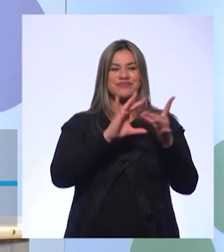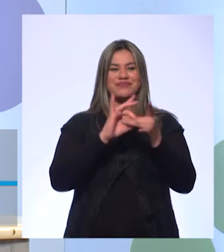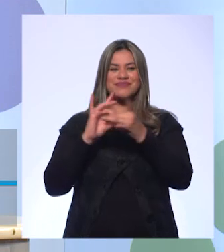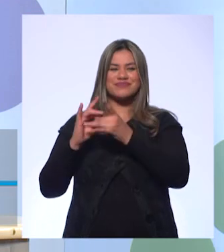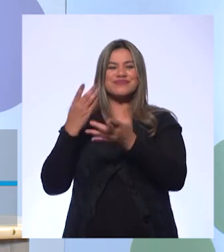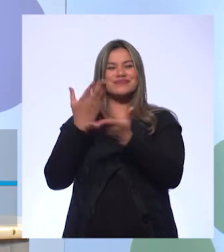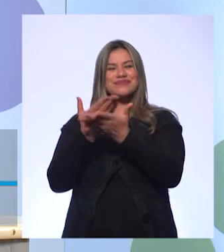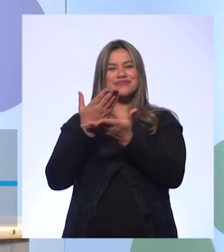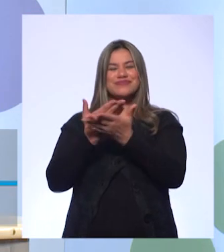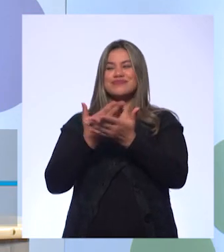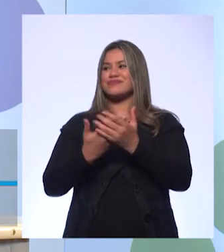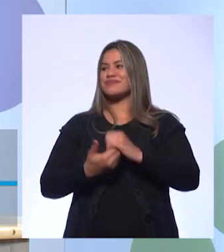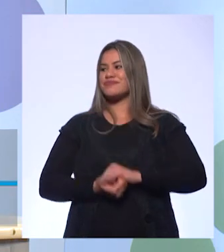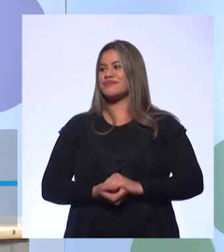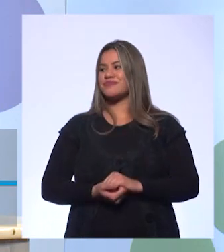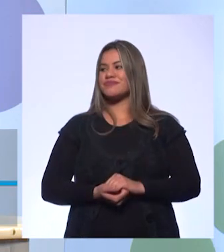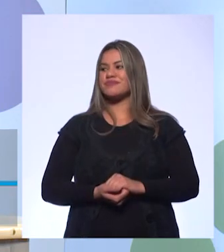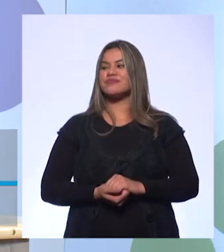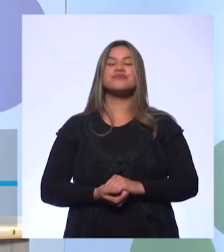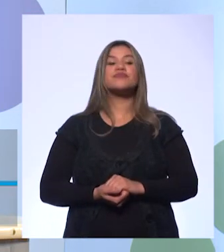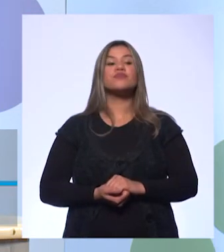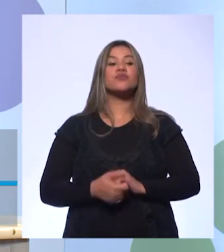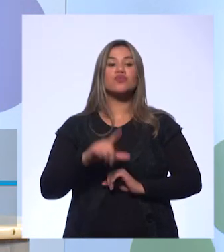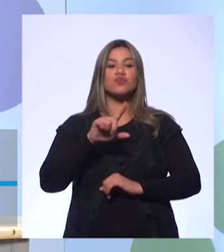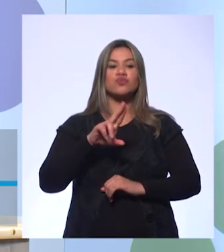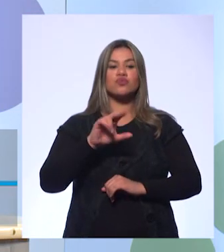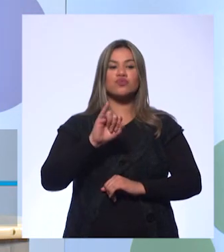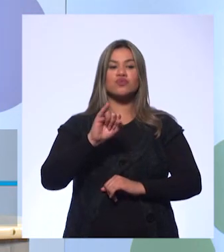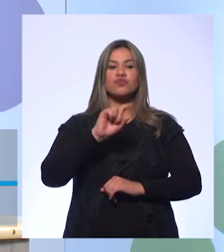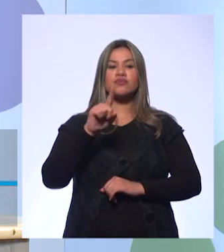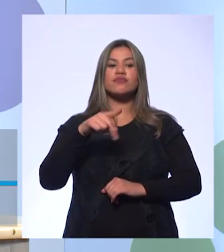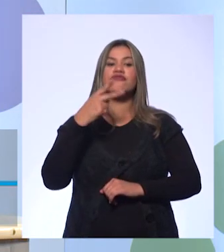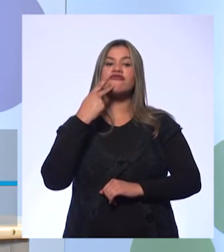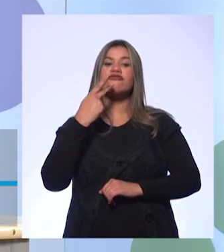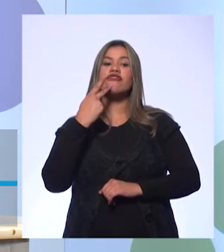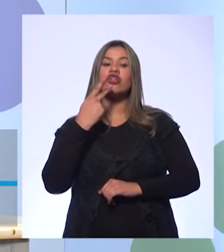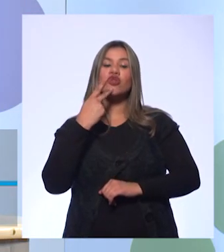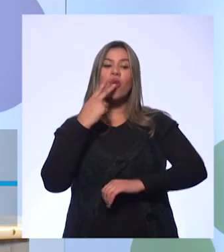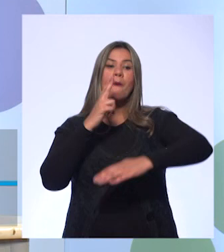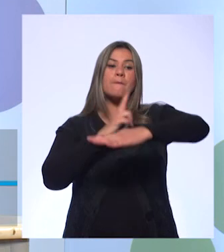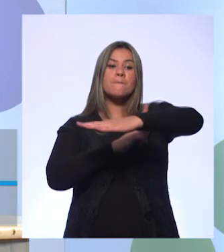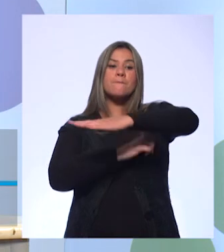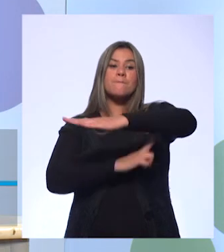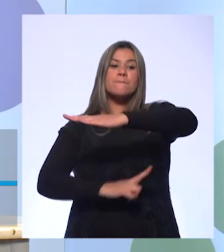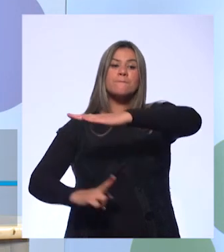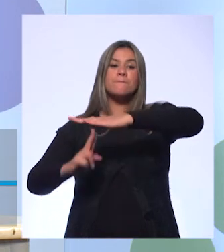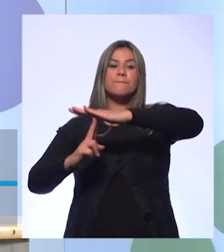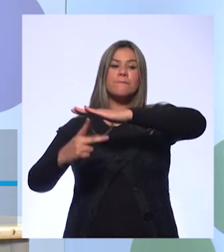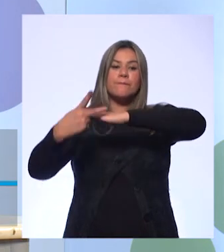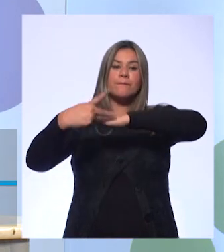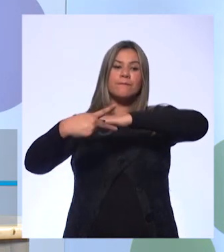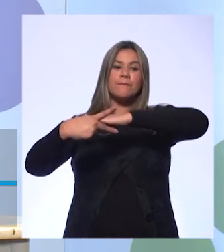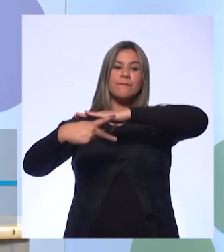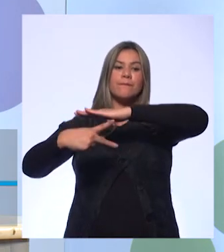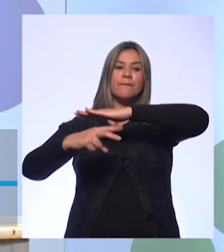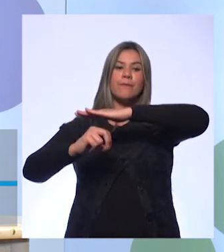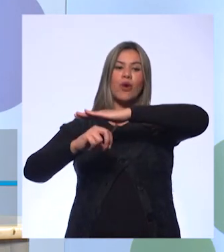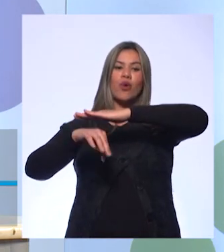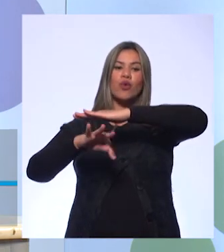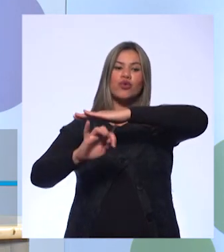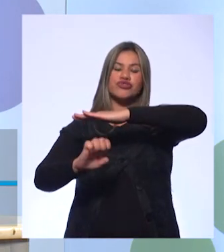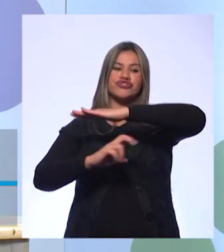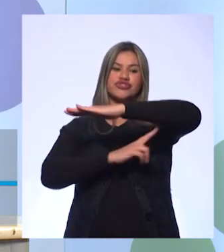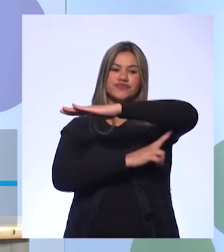contextualizarmos Luiz Felipe coloca assim é a ponte da amizade que liga o Brasil ao